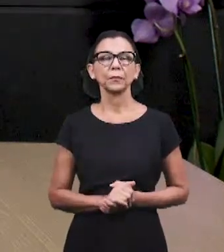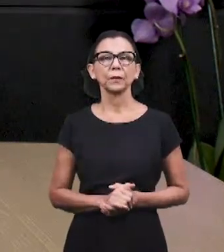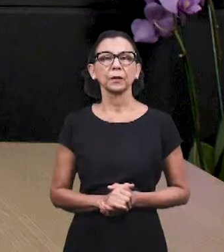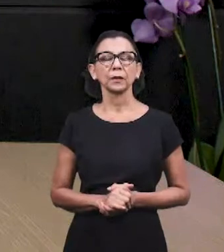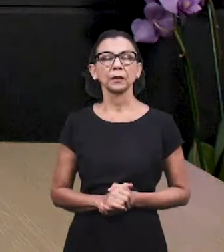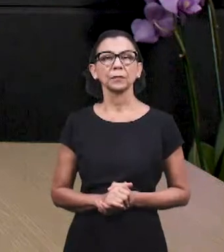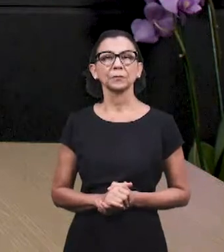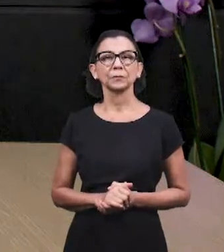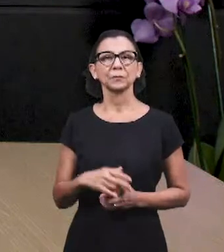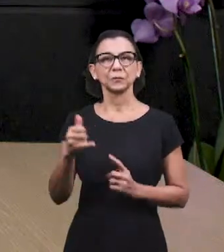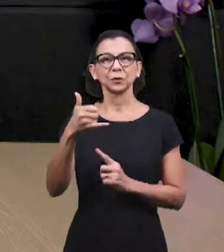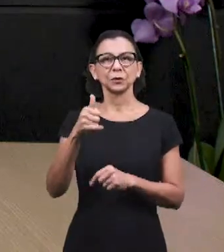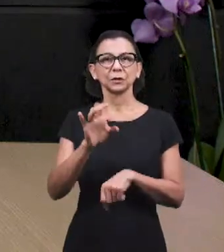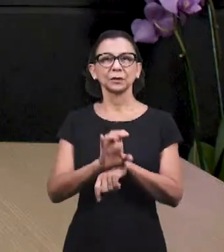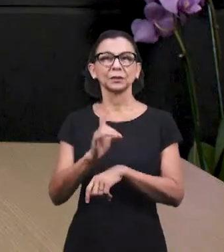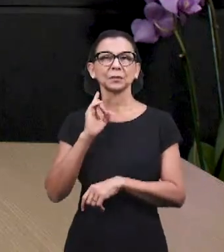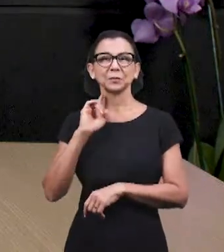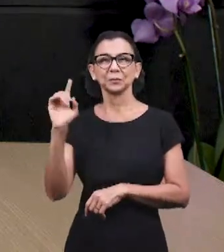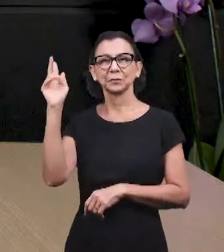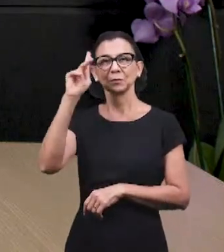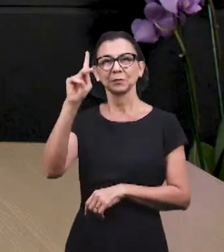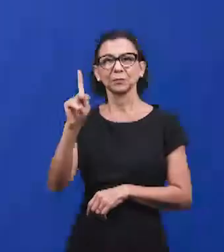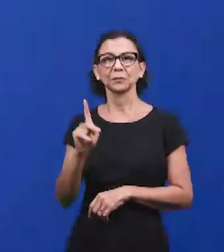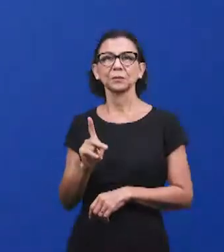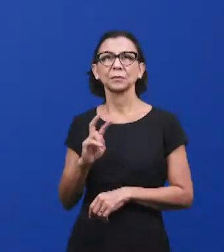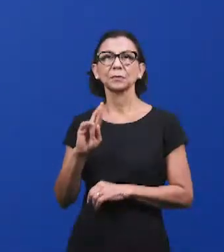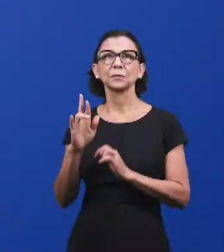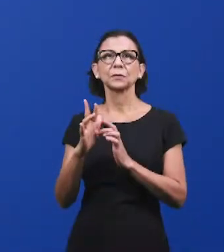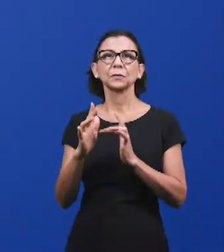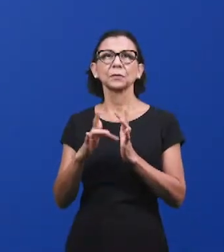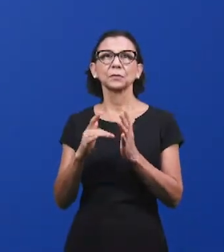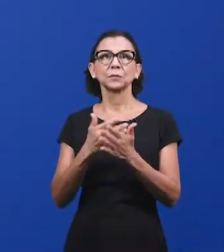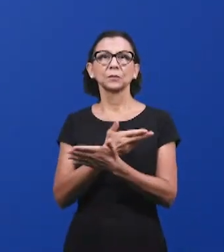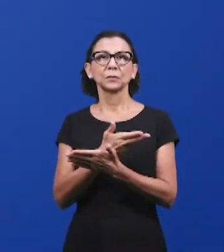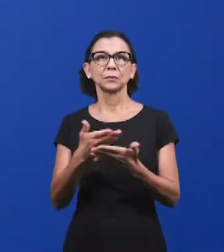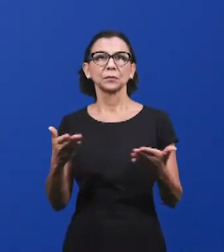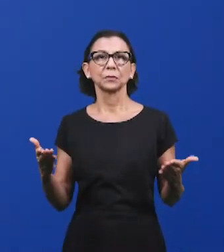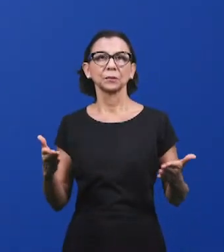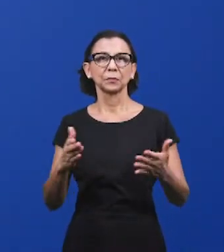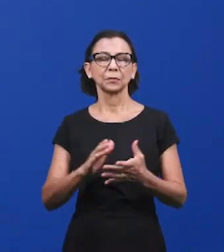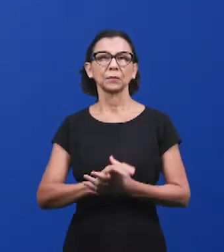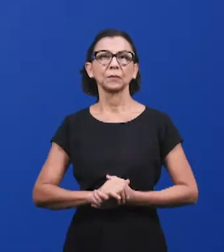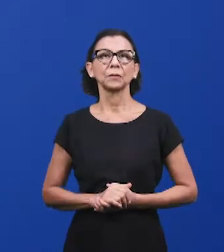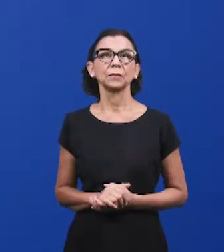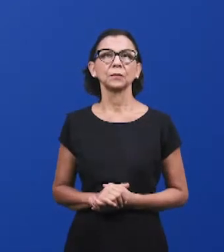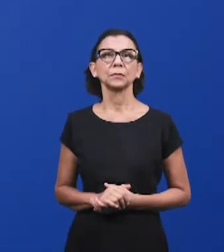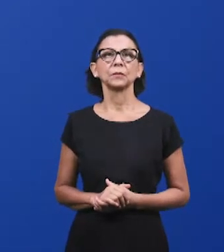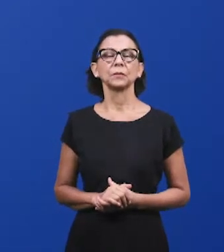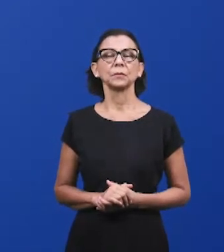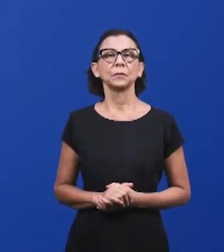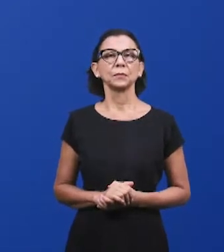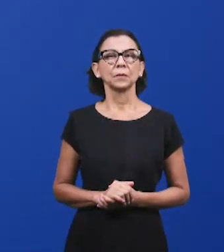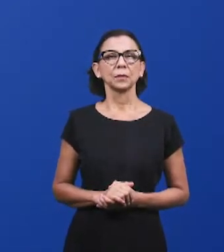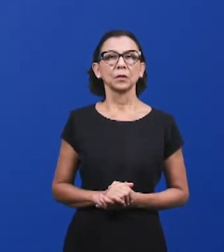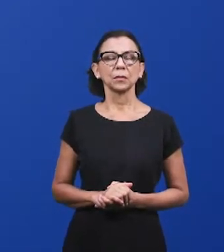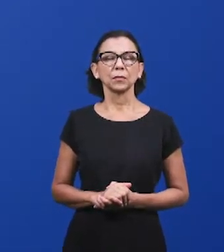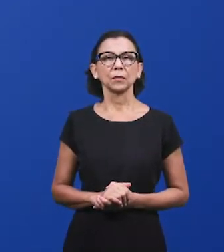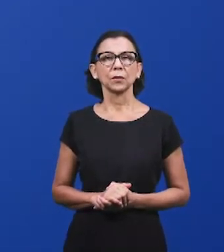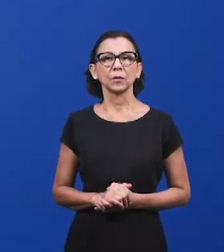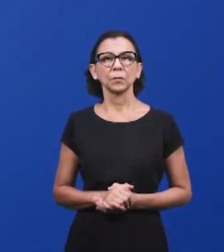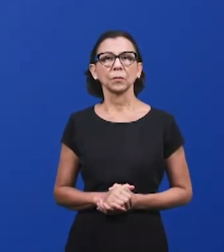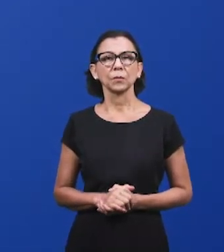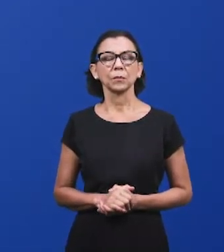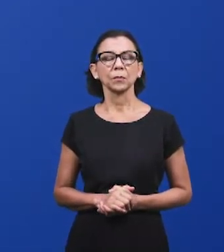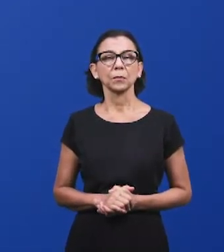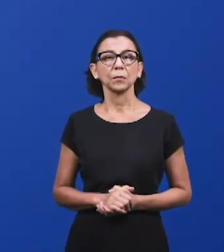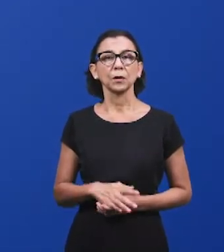Minas Gerais. Vinícius, a paz do Senhor Jesus, meu irmão. Identificando cada uma das pessoas da Trindade, nós